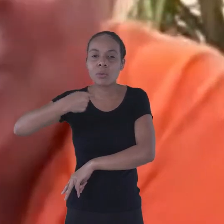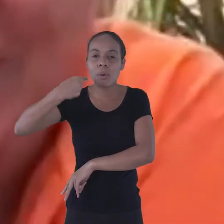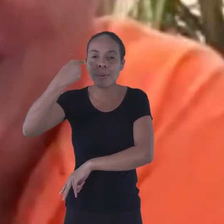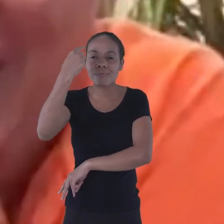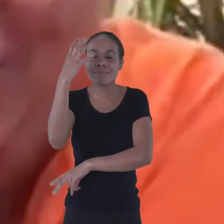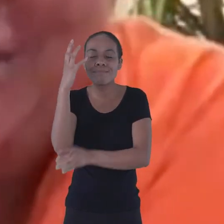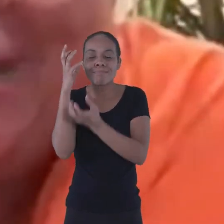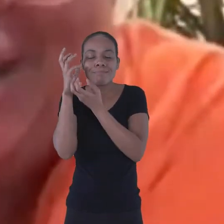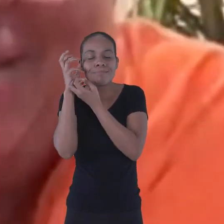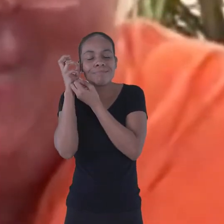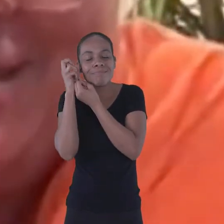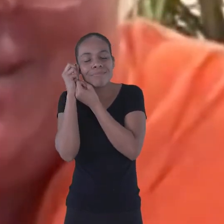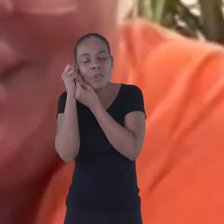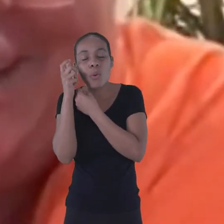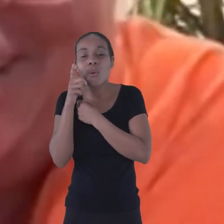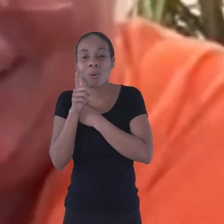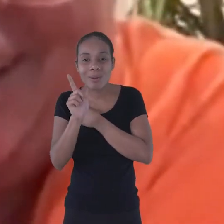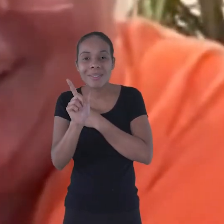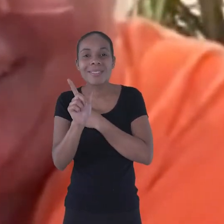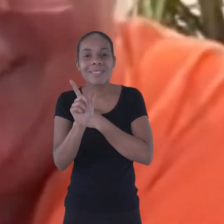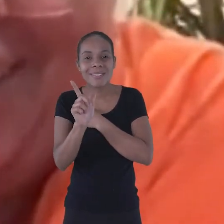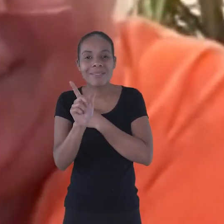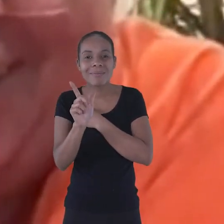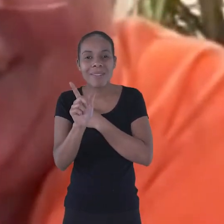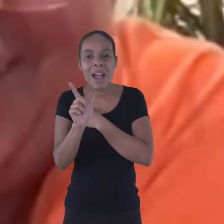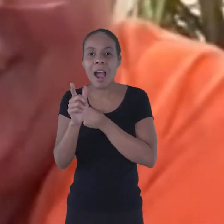dar um jeito dela não ser demitida.